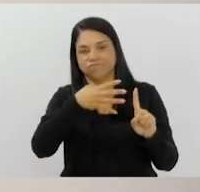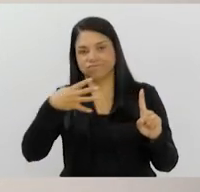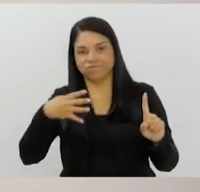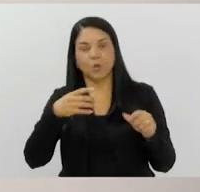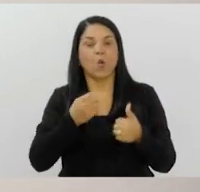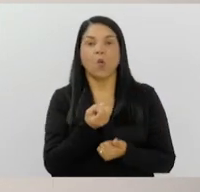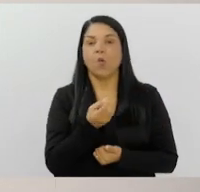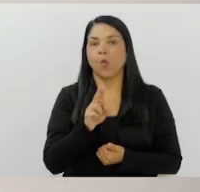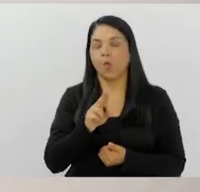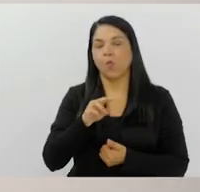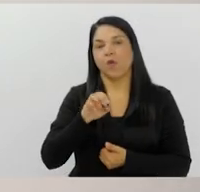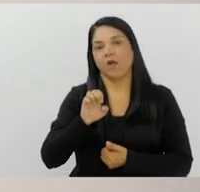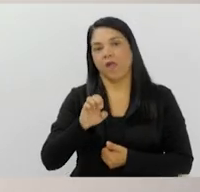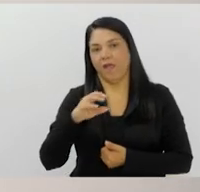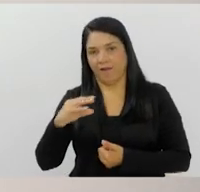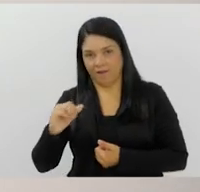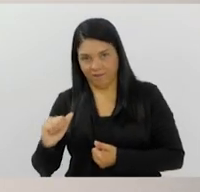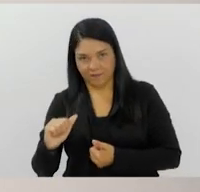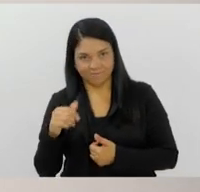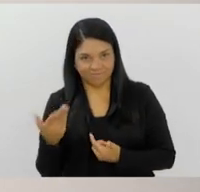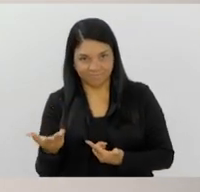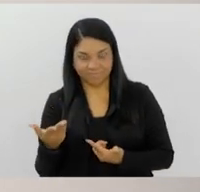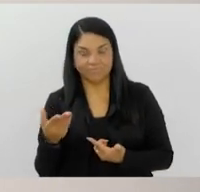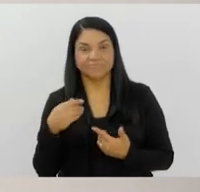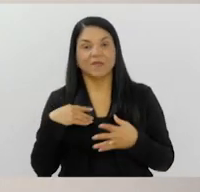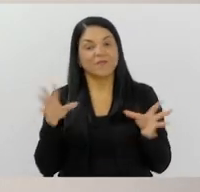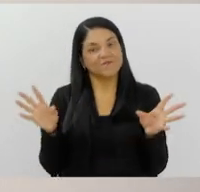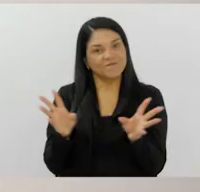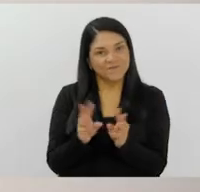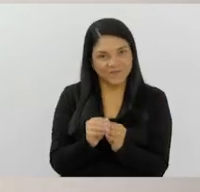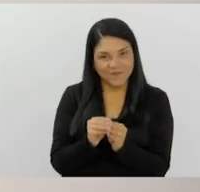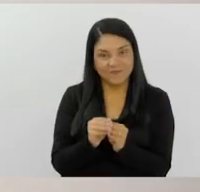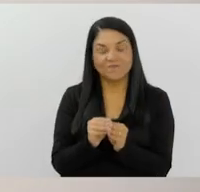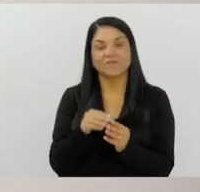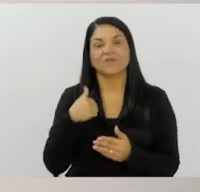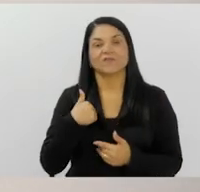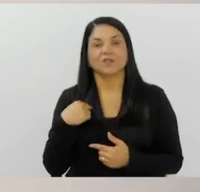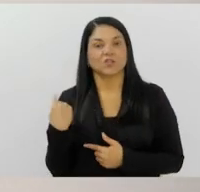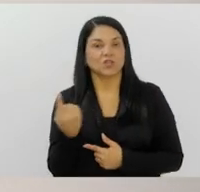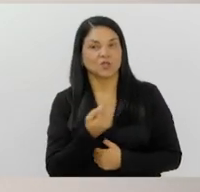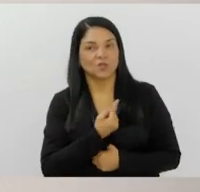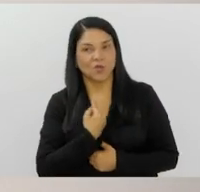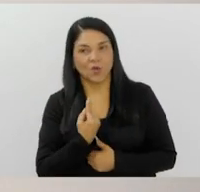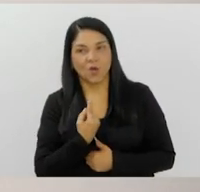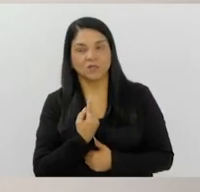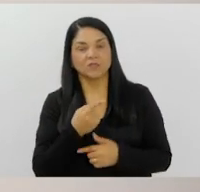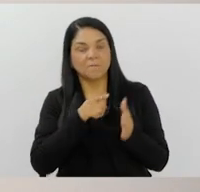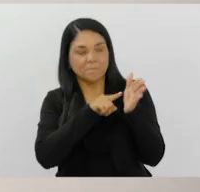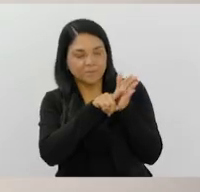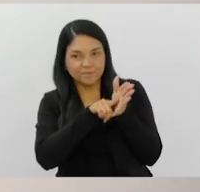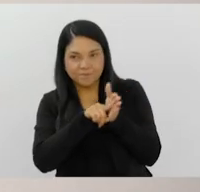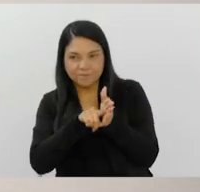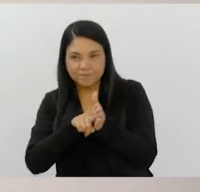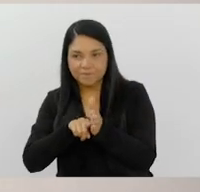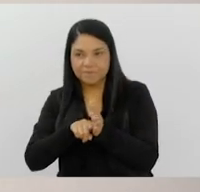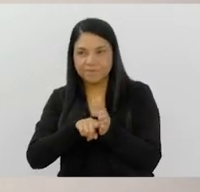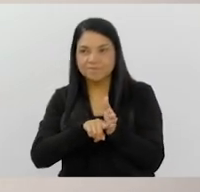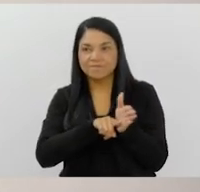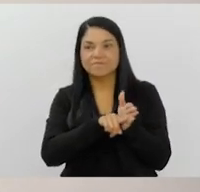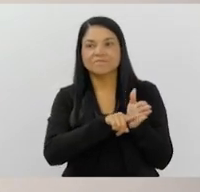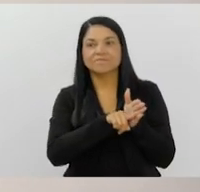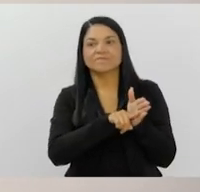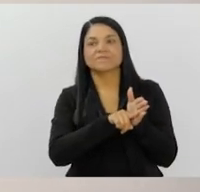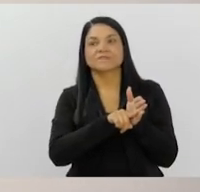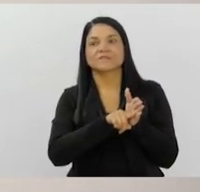então eh só para finalizar nosso nosso a nossa pesquisa Ela traz